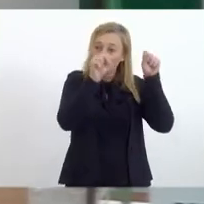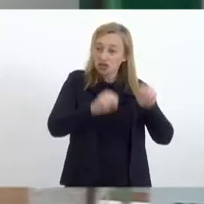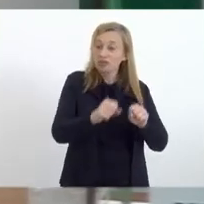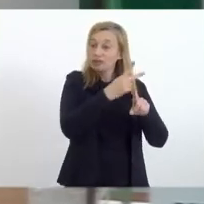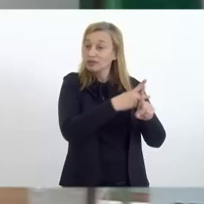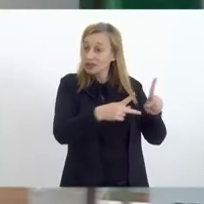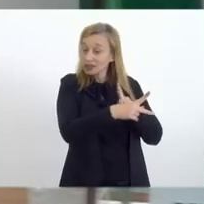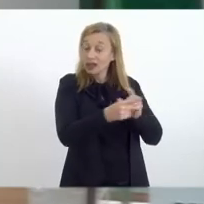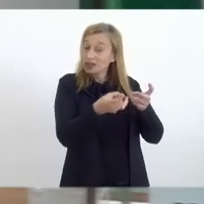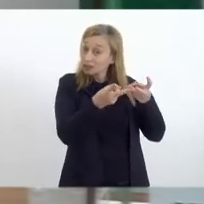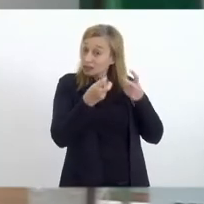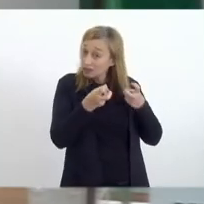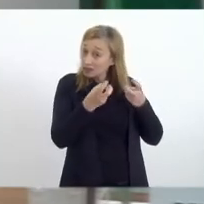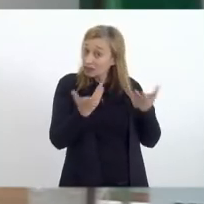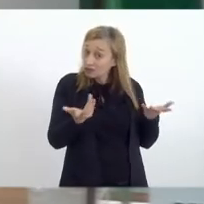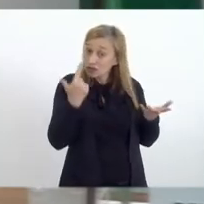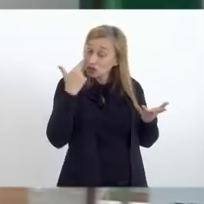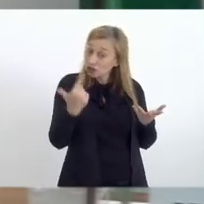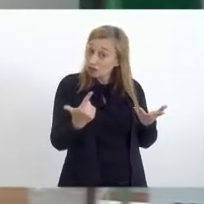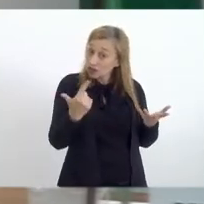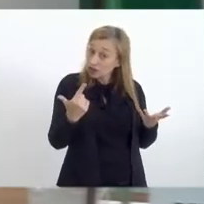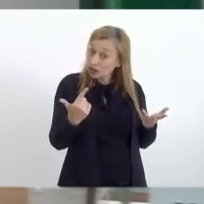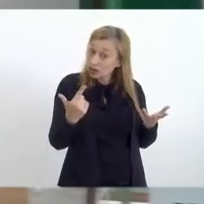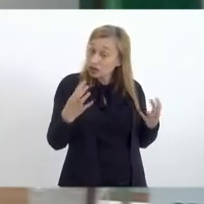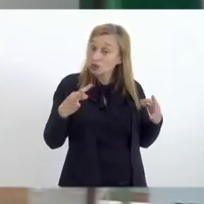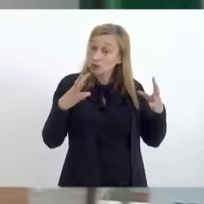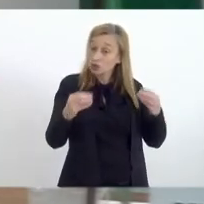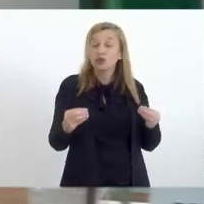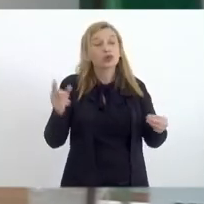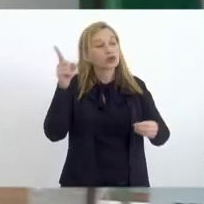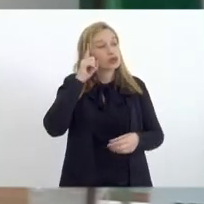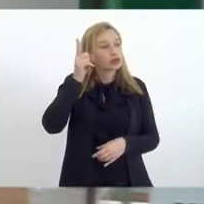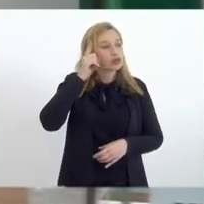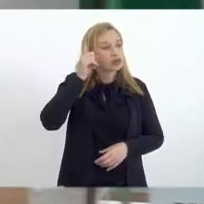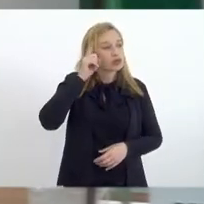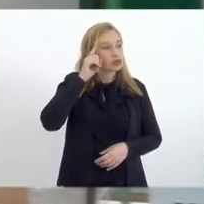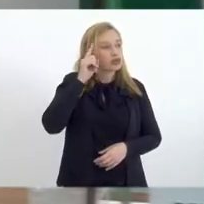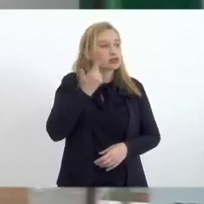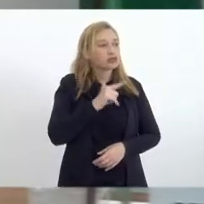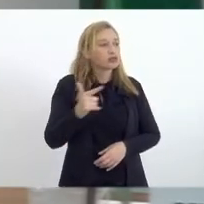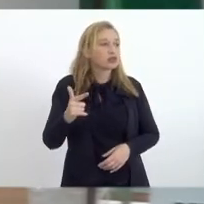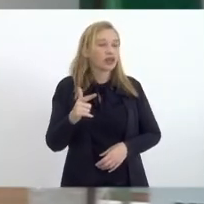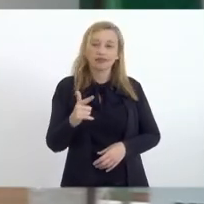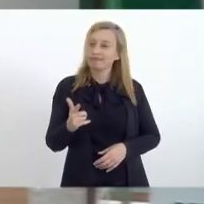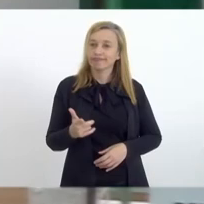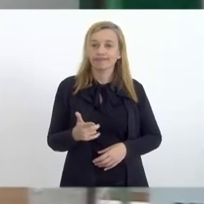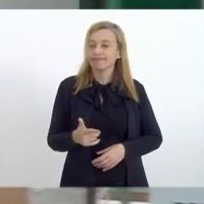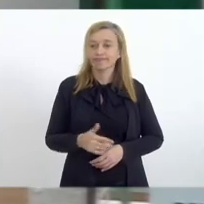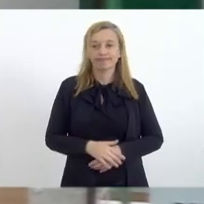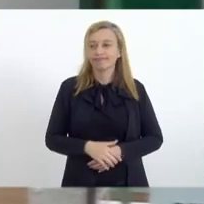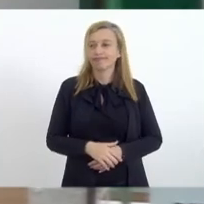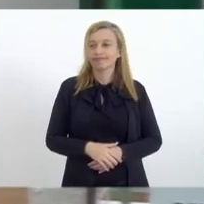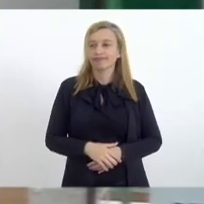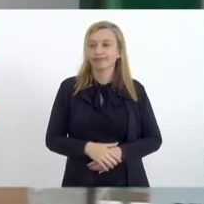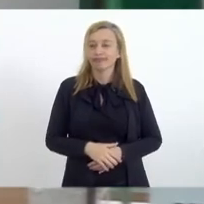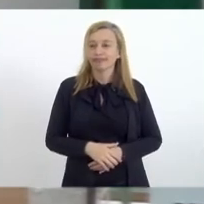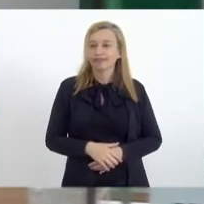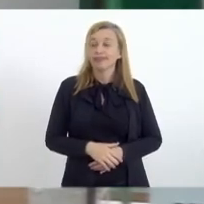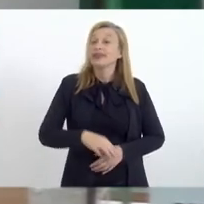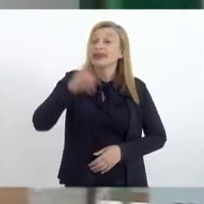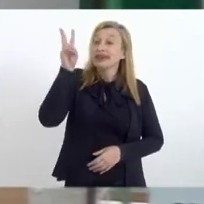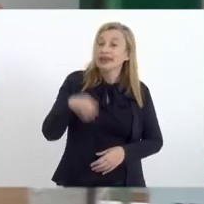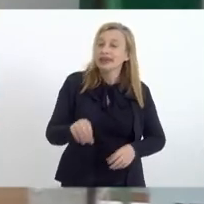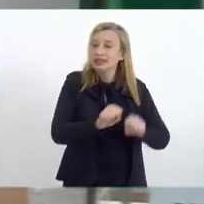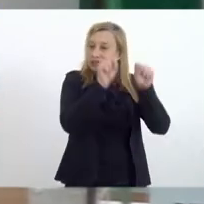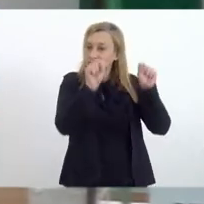essa observação, porque a gente ouve isso todos os dias. Não tem hipótese de quem está no